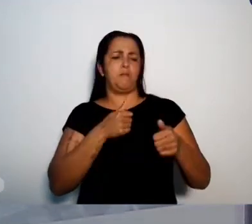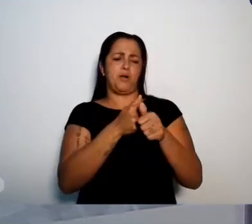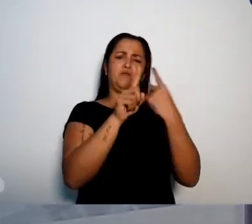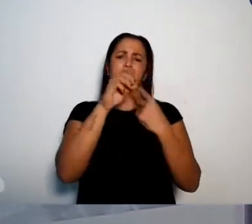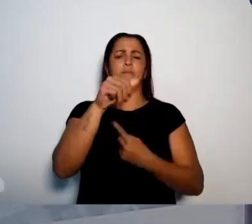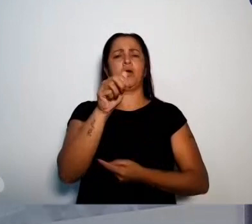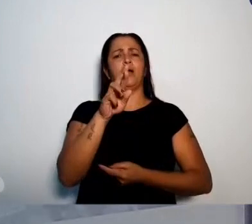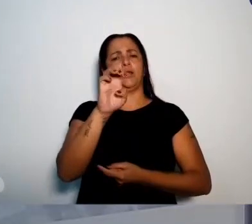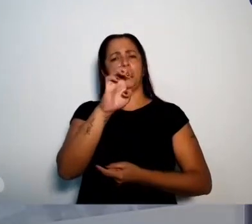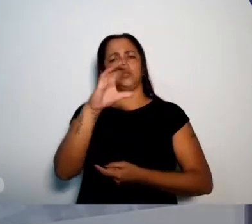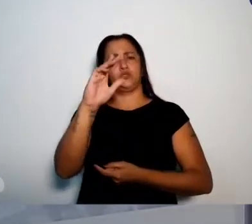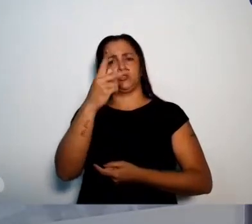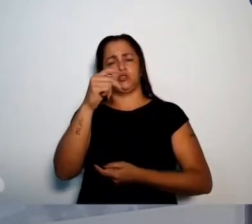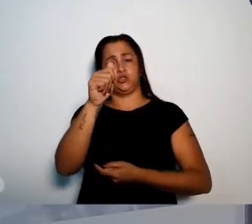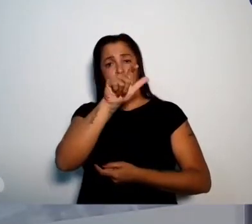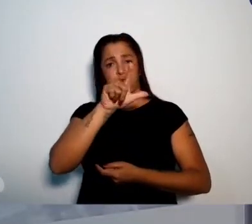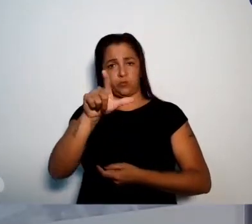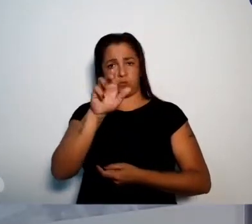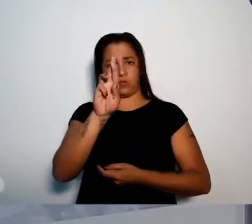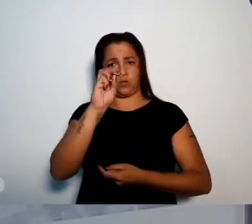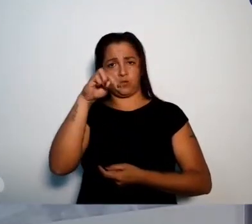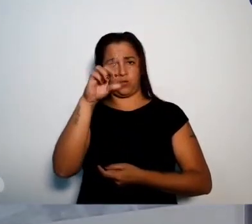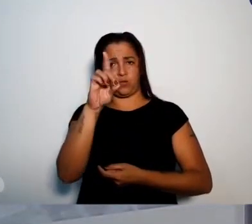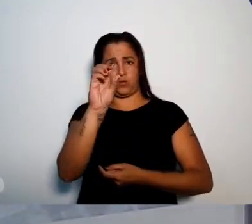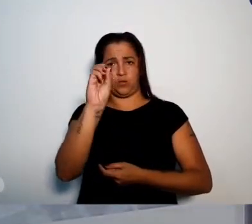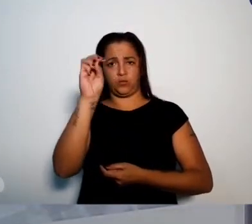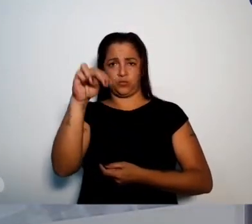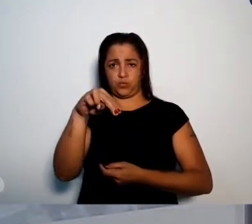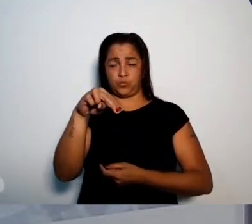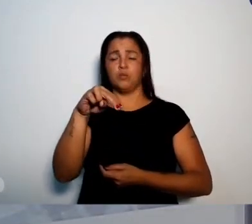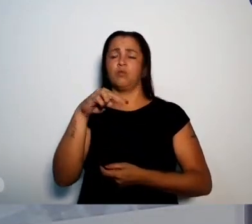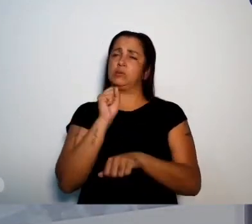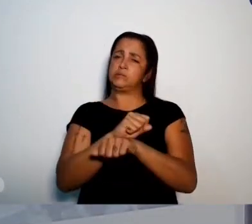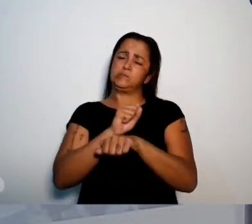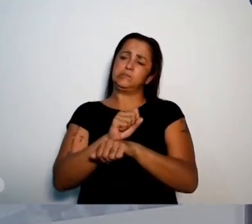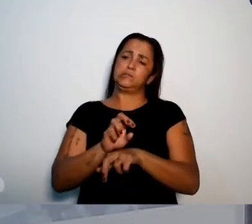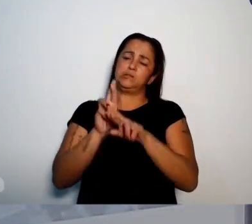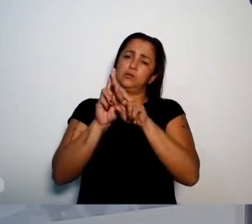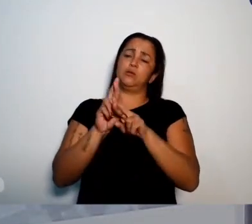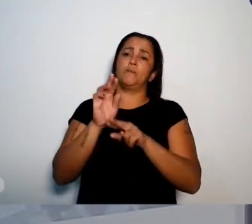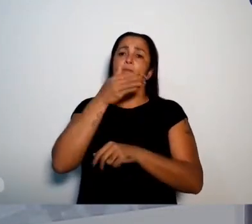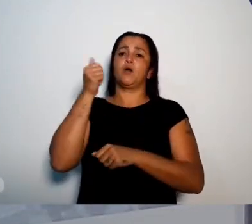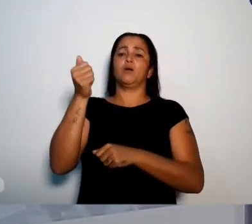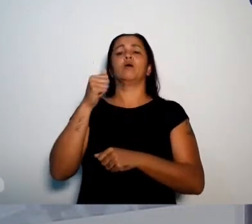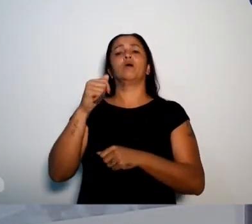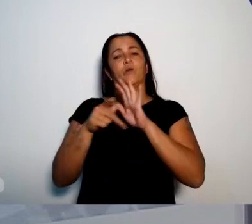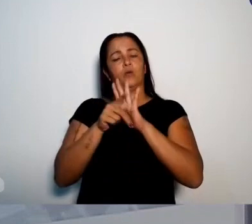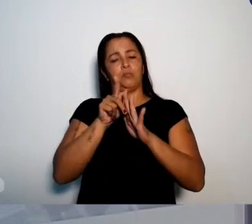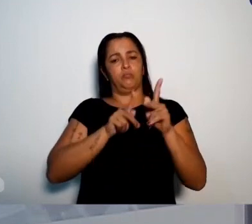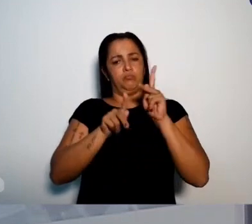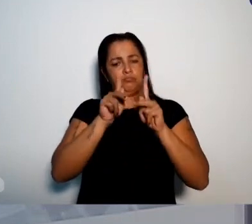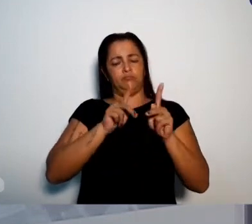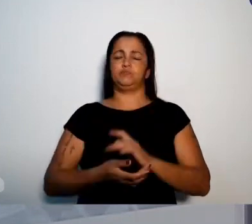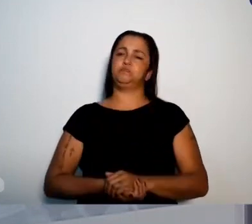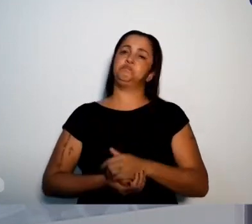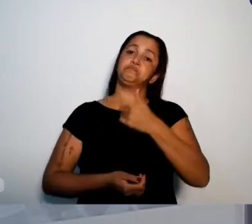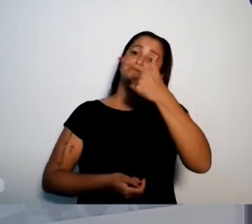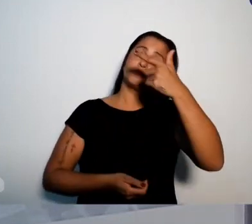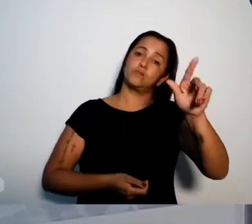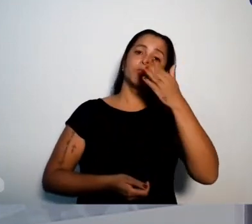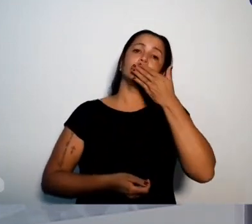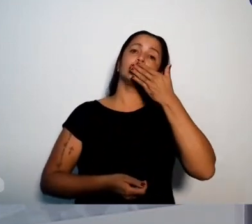aí essa melhoria para esses moradores. Outro assunto também, outro requerimento